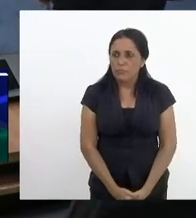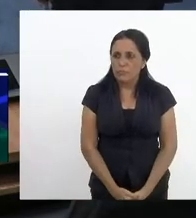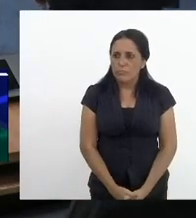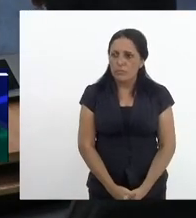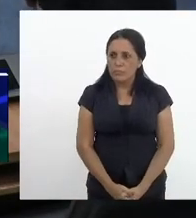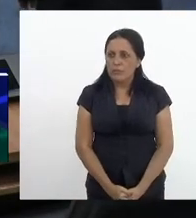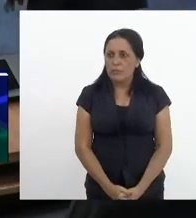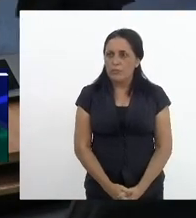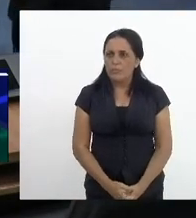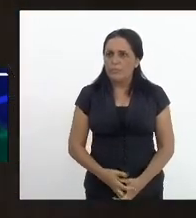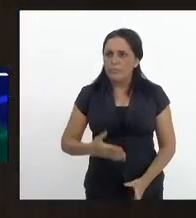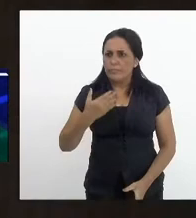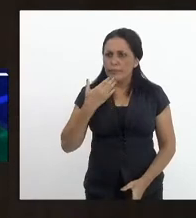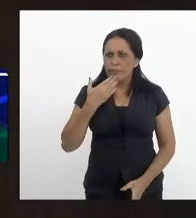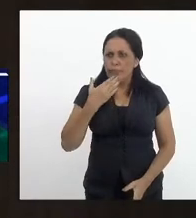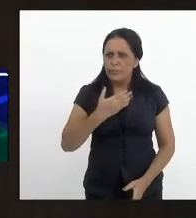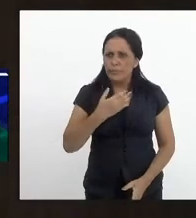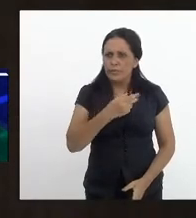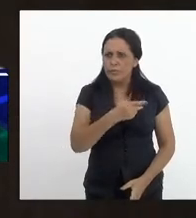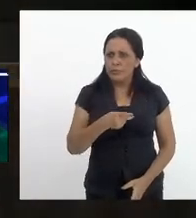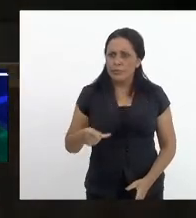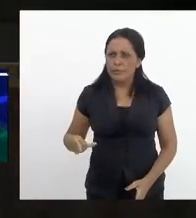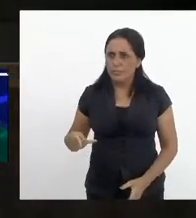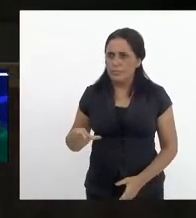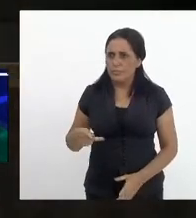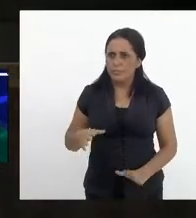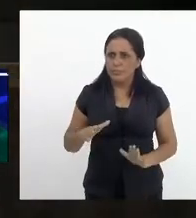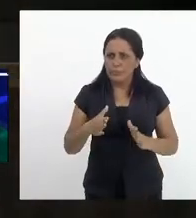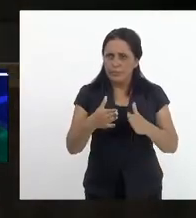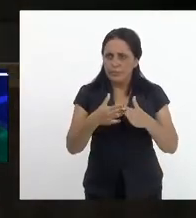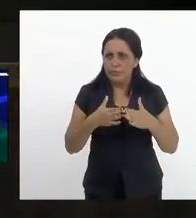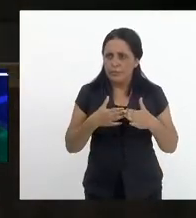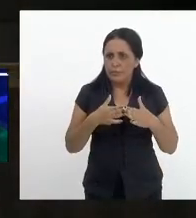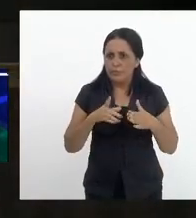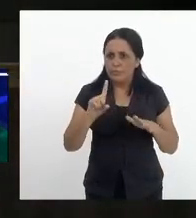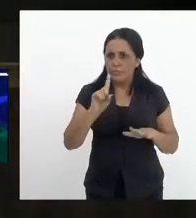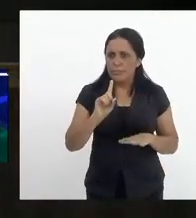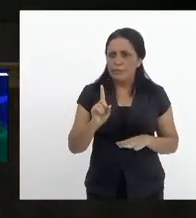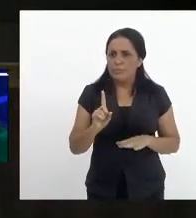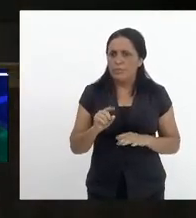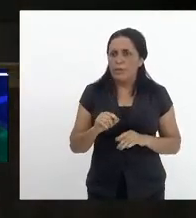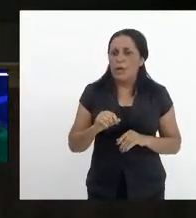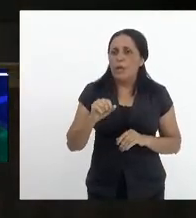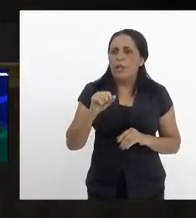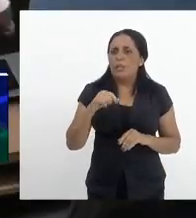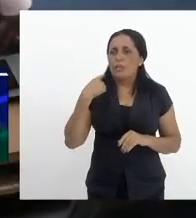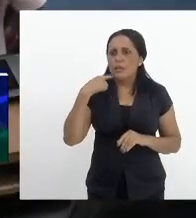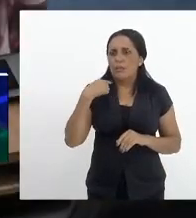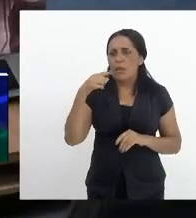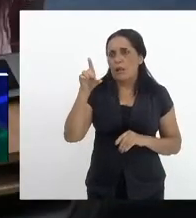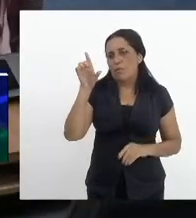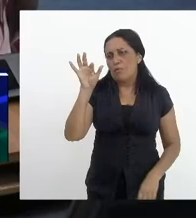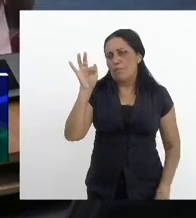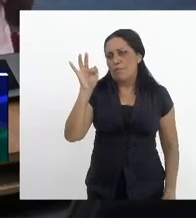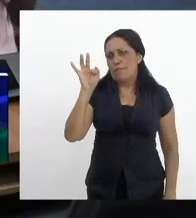Eu pedi a Vossa Excelência a forma final de redação. Que defere, a presidência defere. Deputado Flávio Serafini.